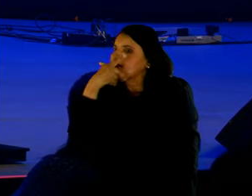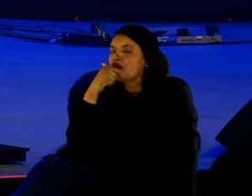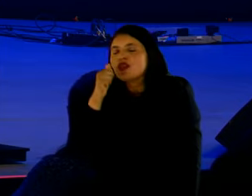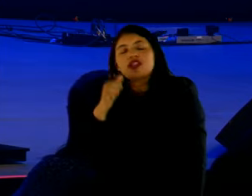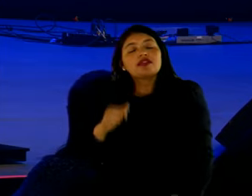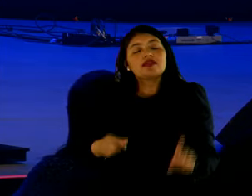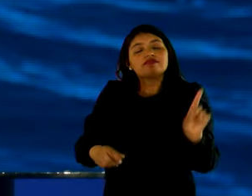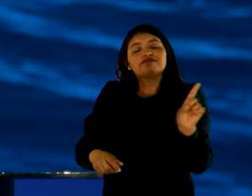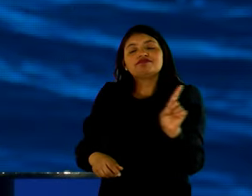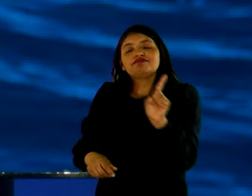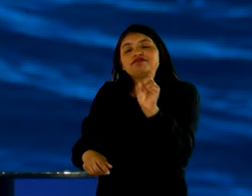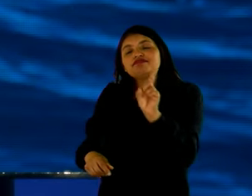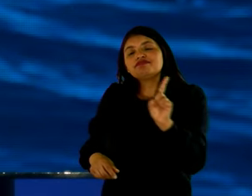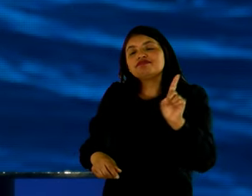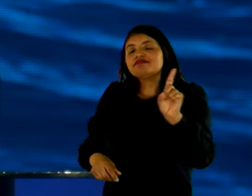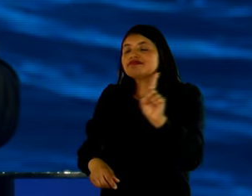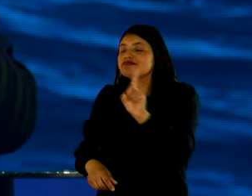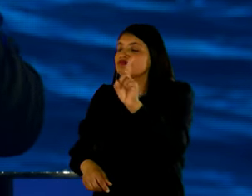cantou.